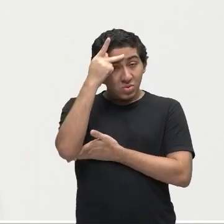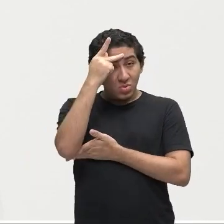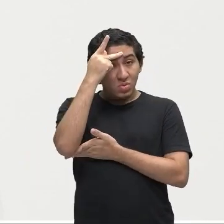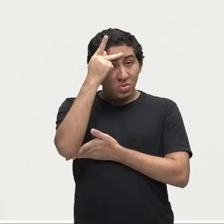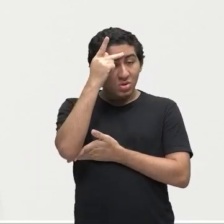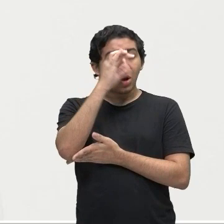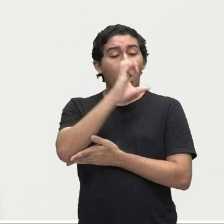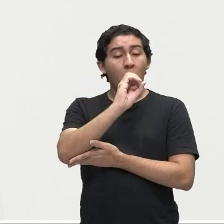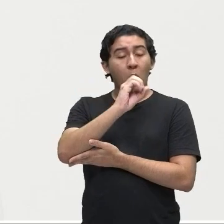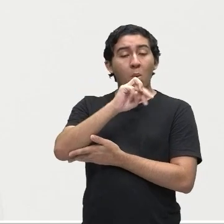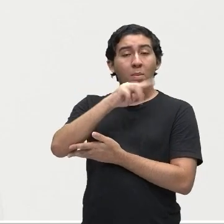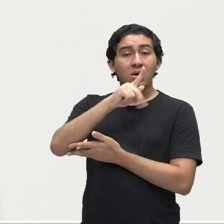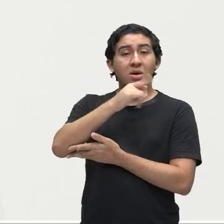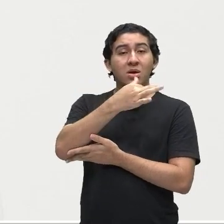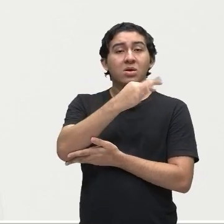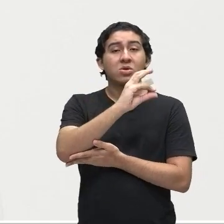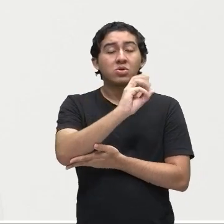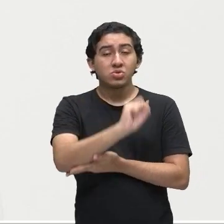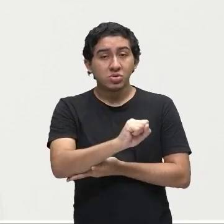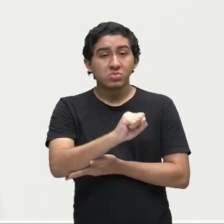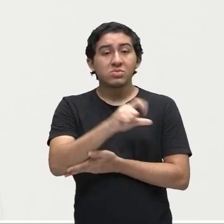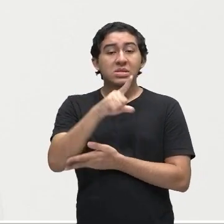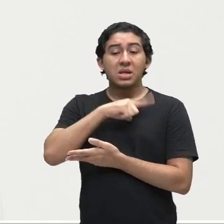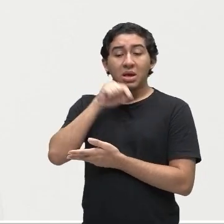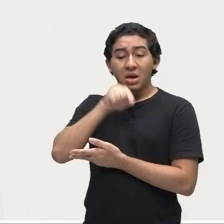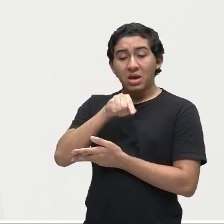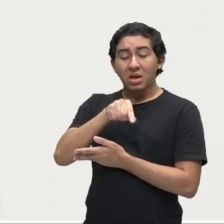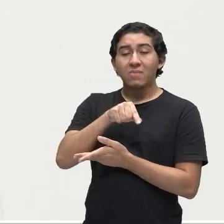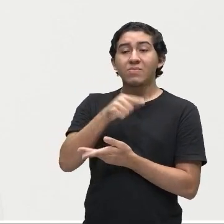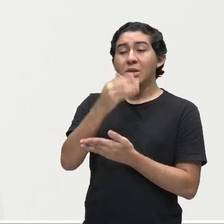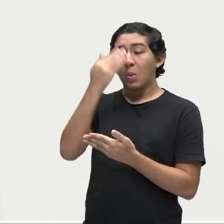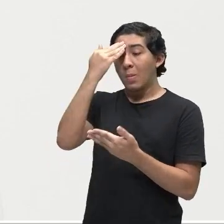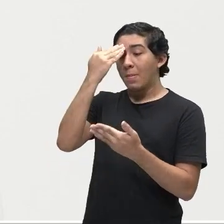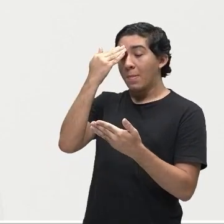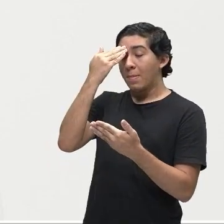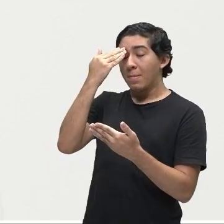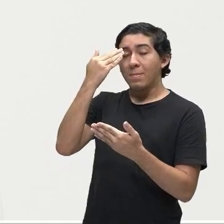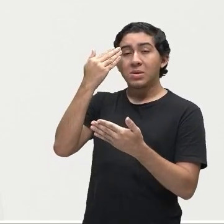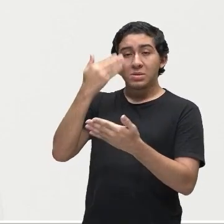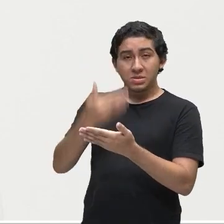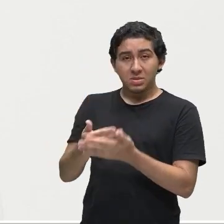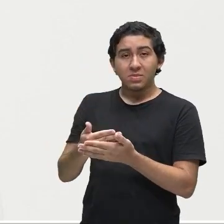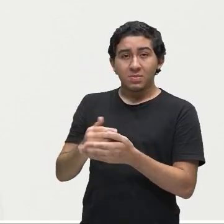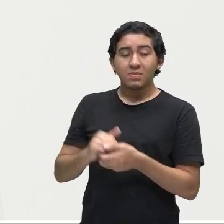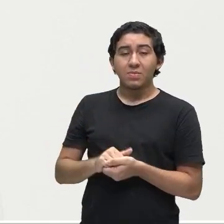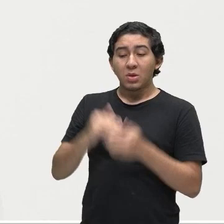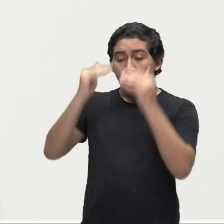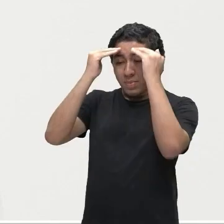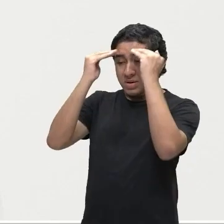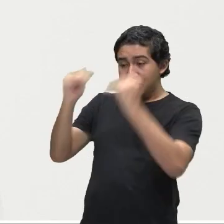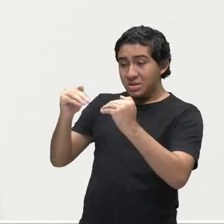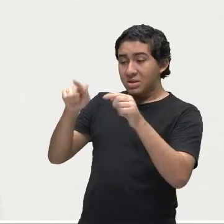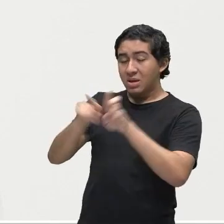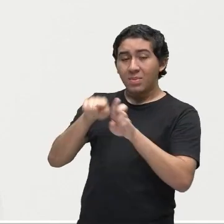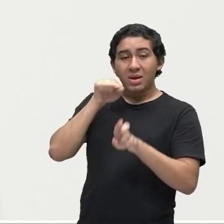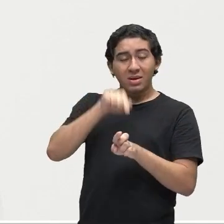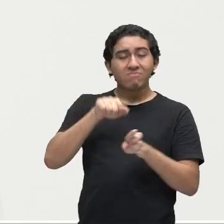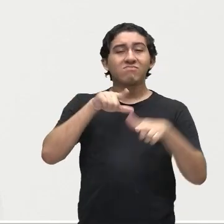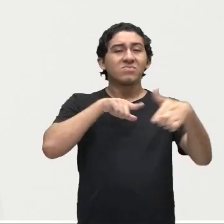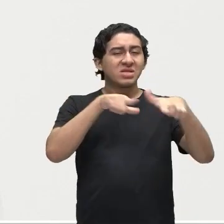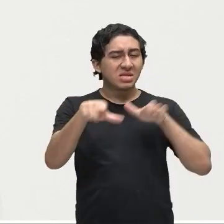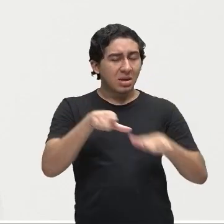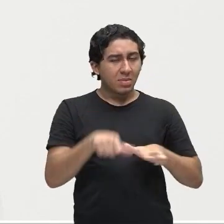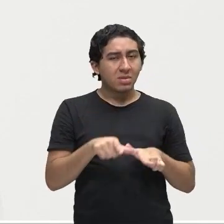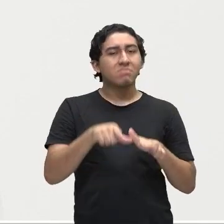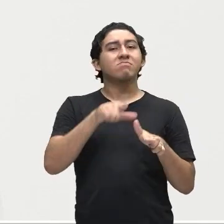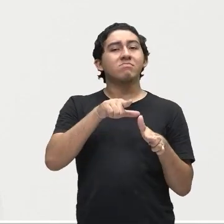que vão obedecer ali, trabalhar para ele no ofício, fabricando os calçados. Então a gente já começa a ver aí